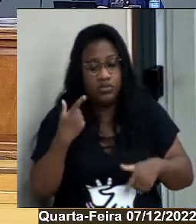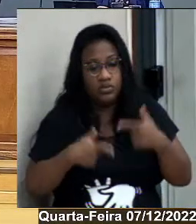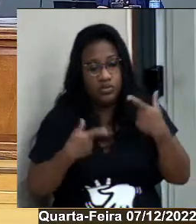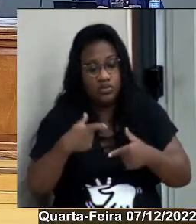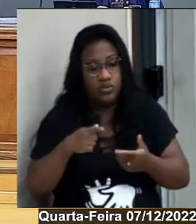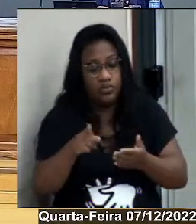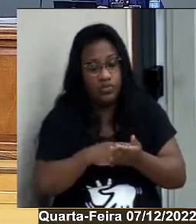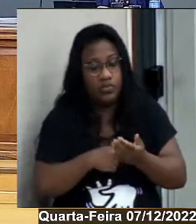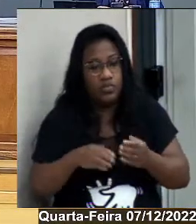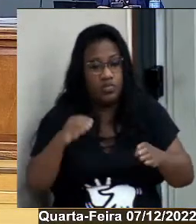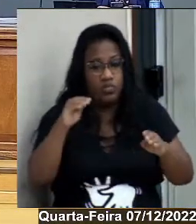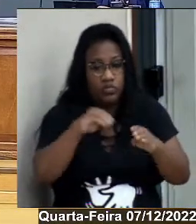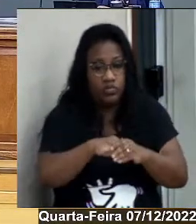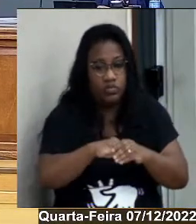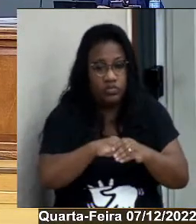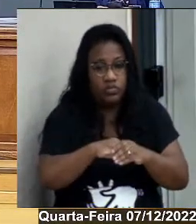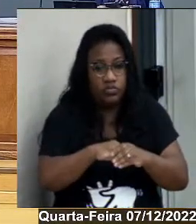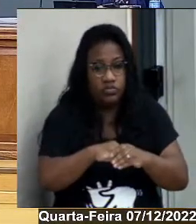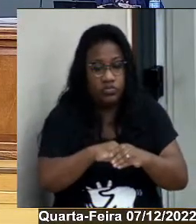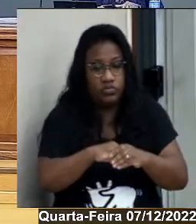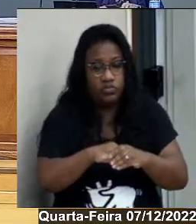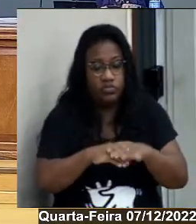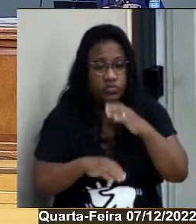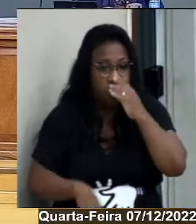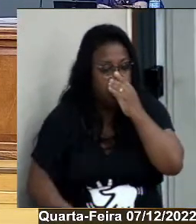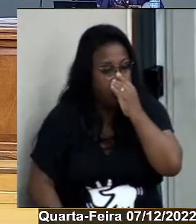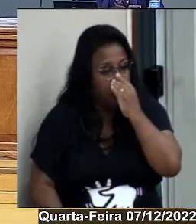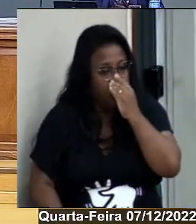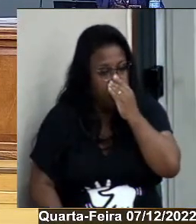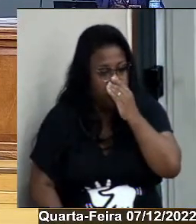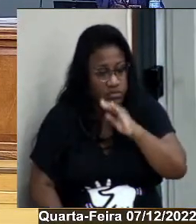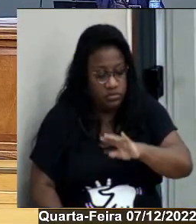Não havendo discussão, vai à votação.